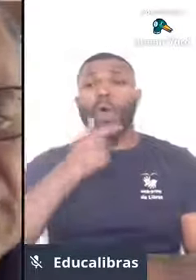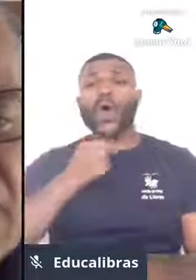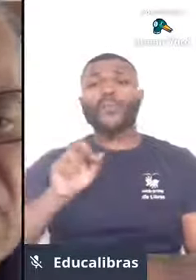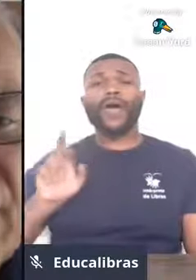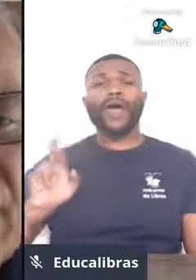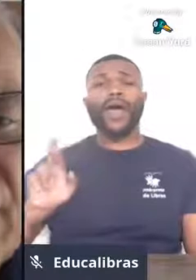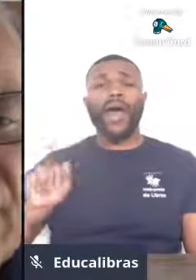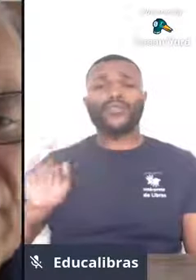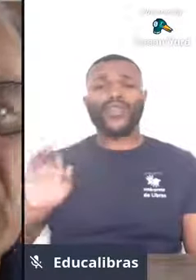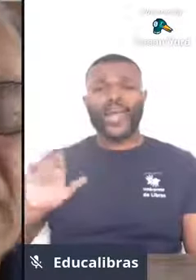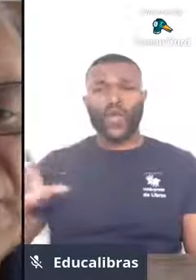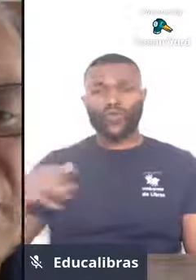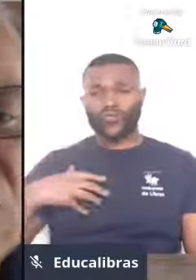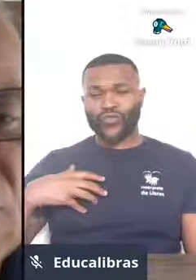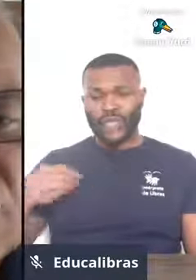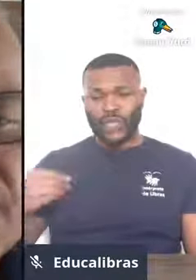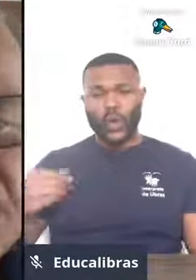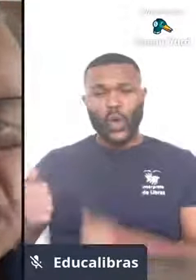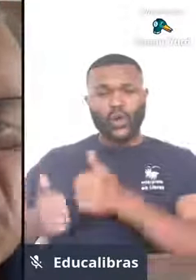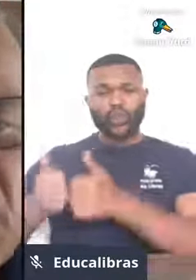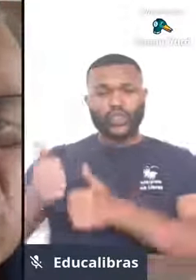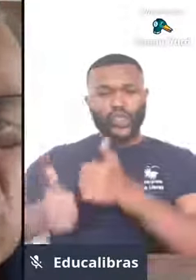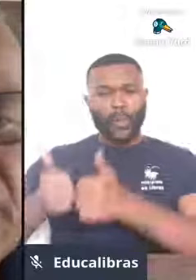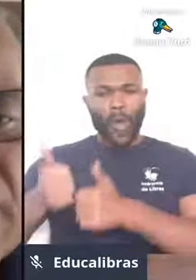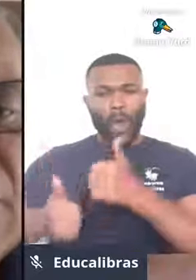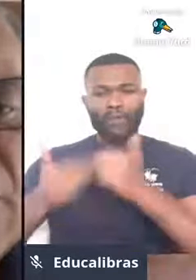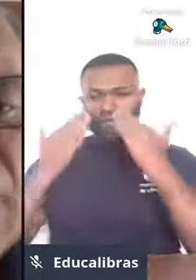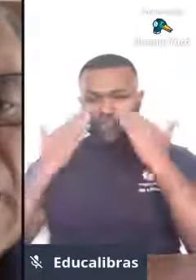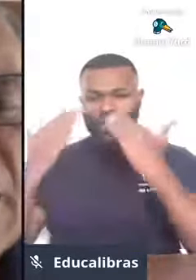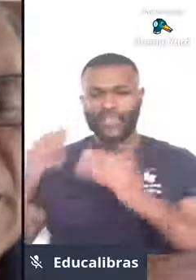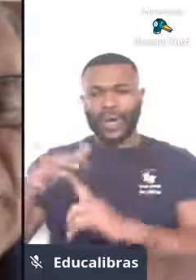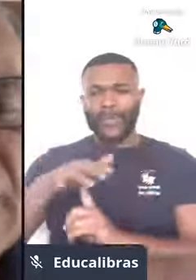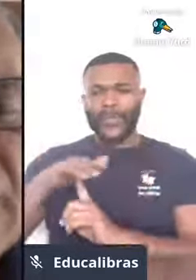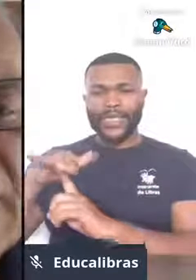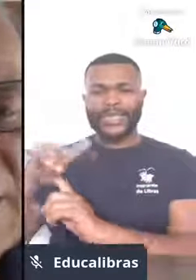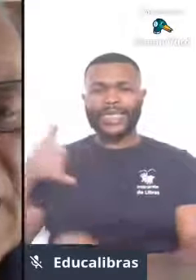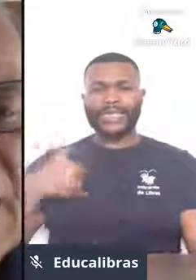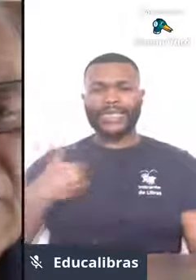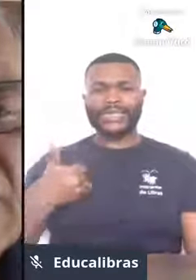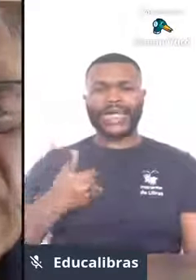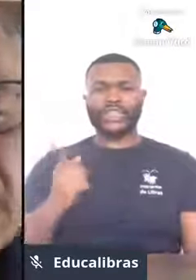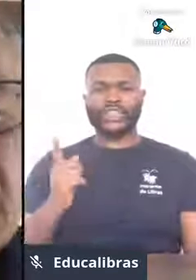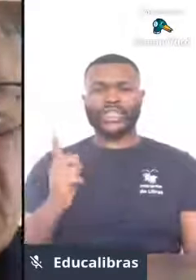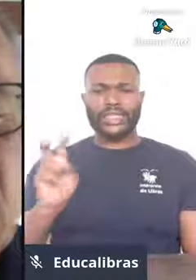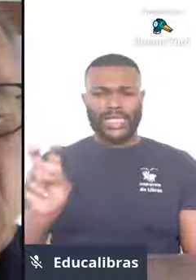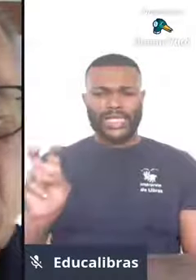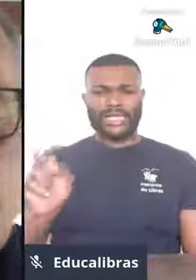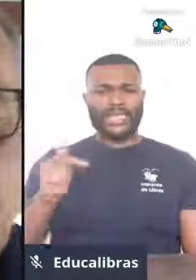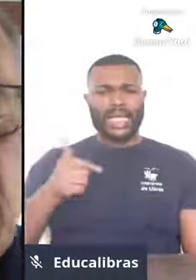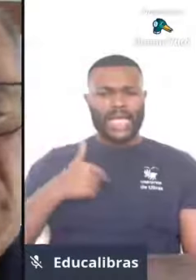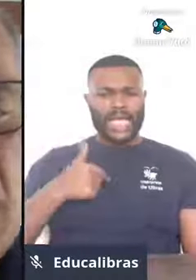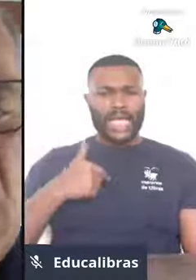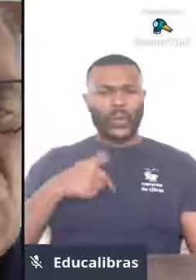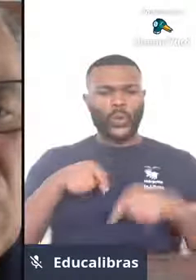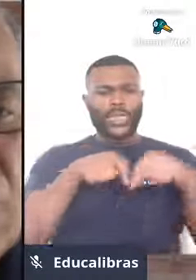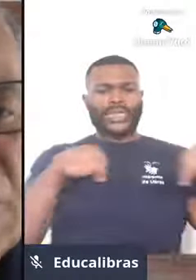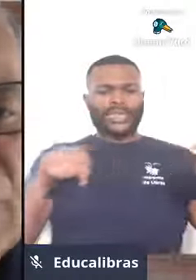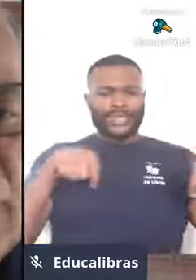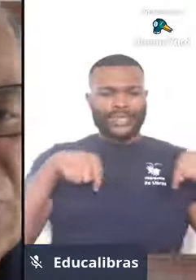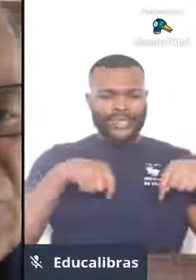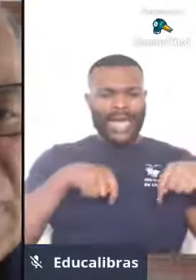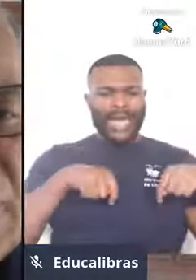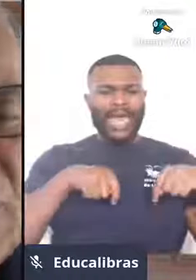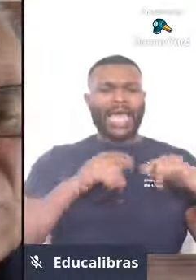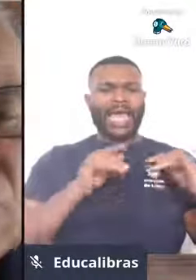minha casa, o Rafael tinha 15 anos, e eu estava na cama, na sala de casa, acho que 1 mês e meio, 2 meses